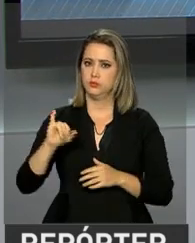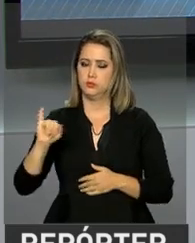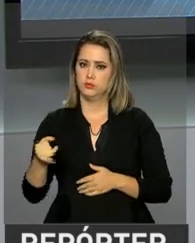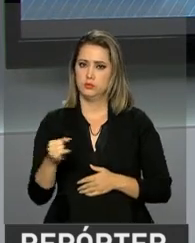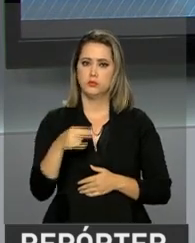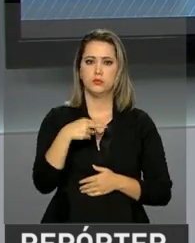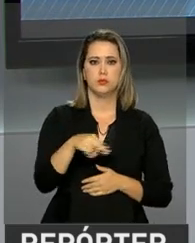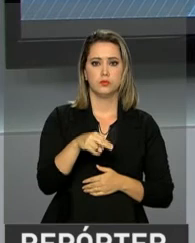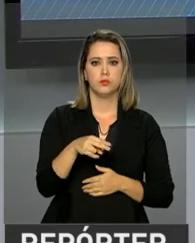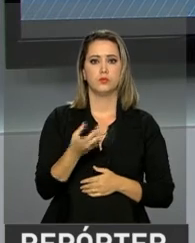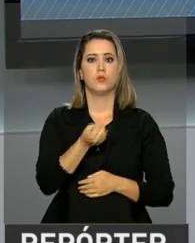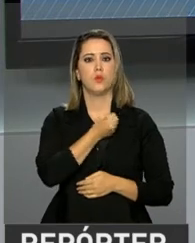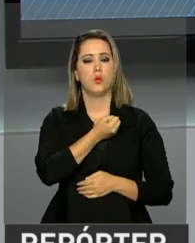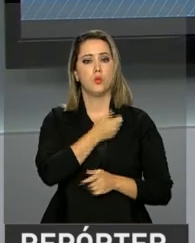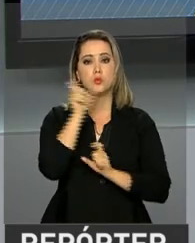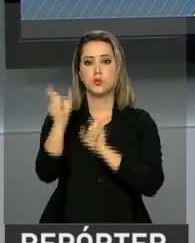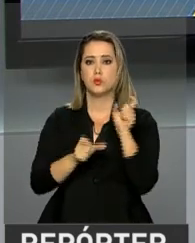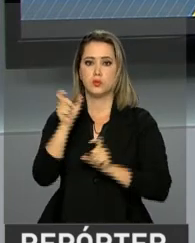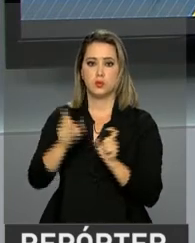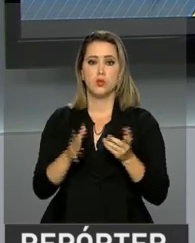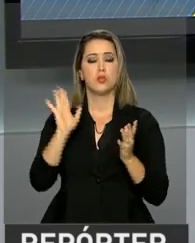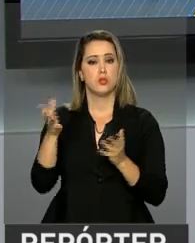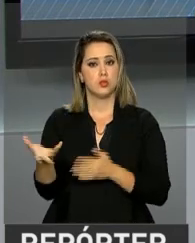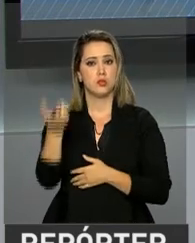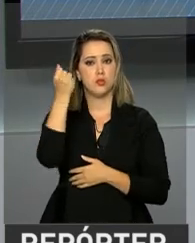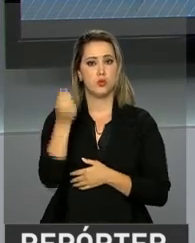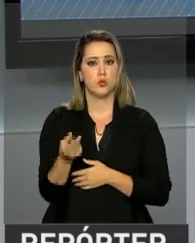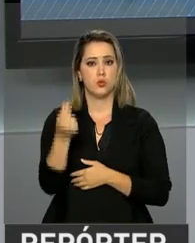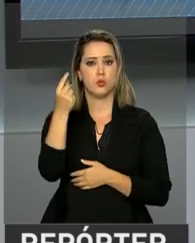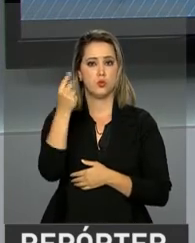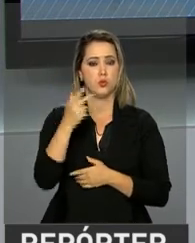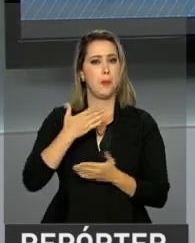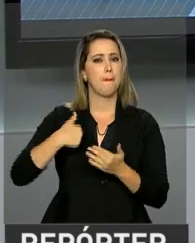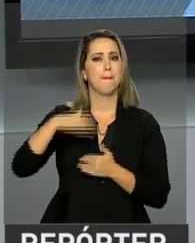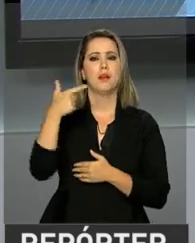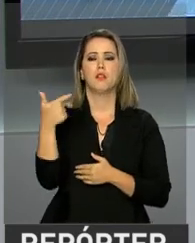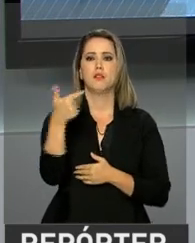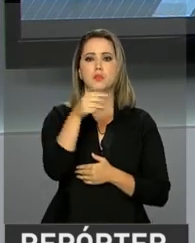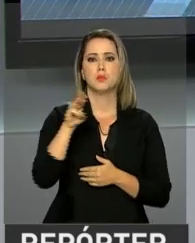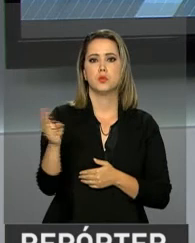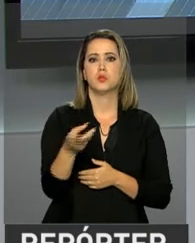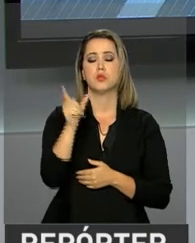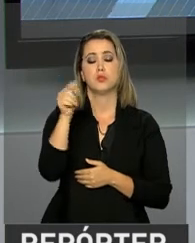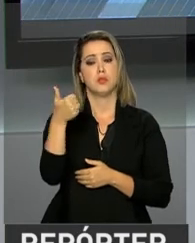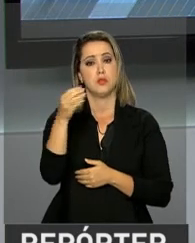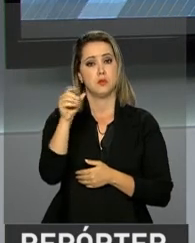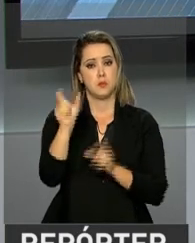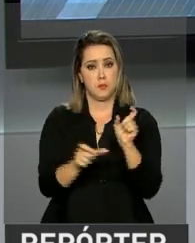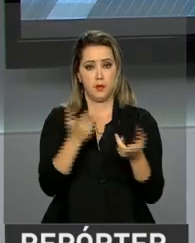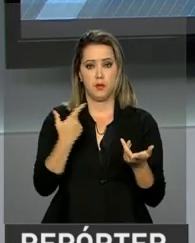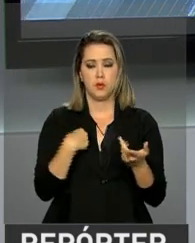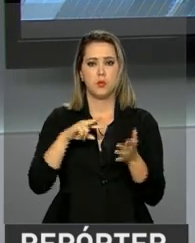entre janeiro e novembro o número de trabalhadores que já sacaram os recursos superou os 22 milhões e 100 mil